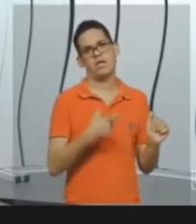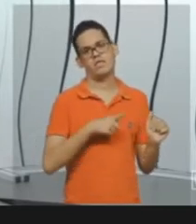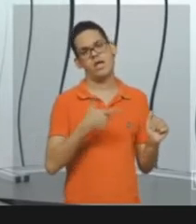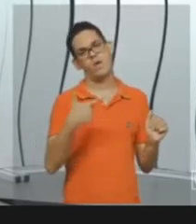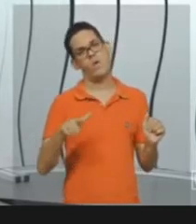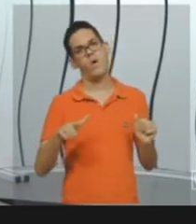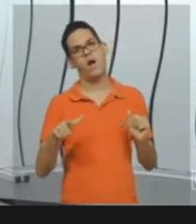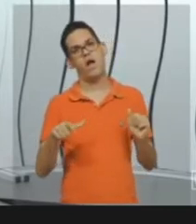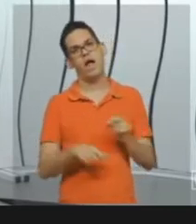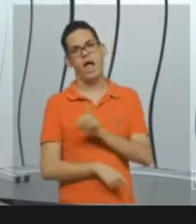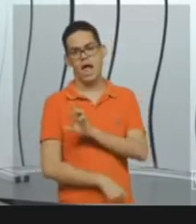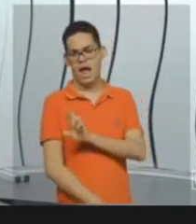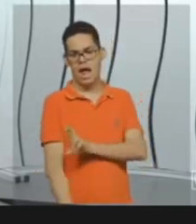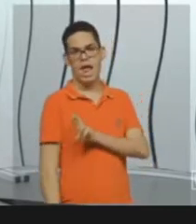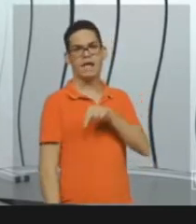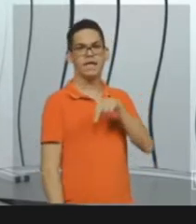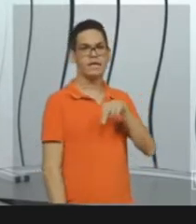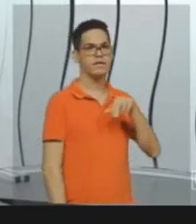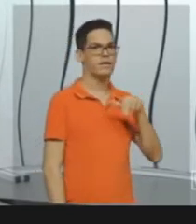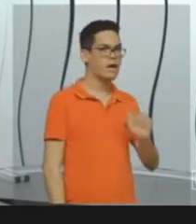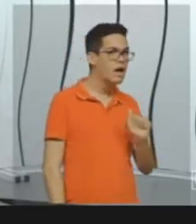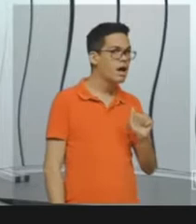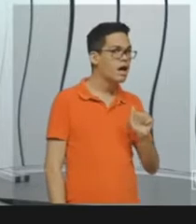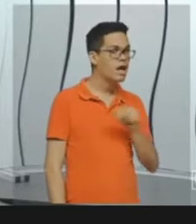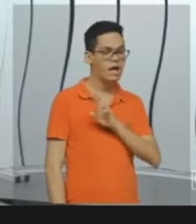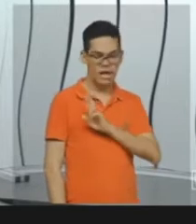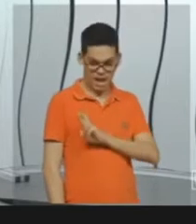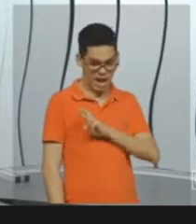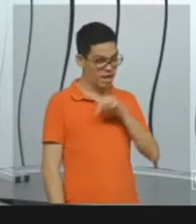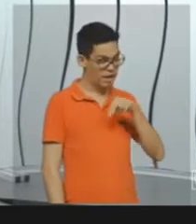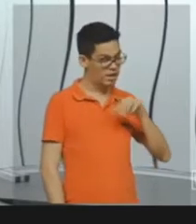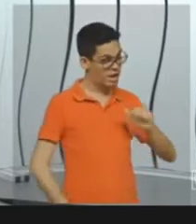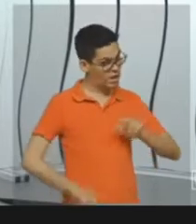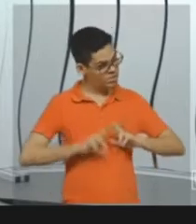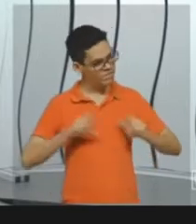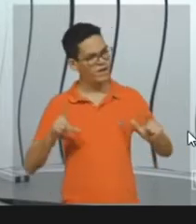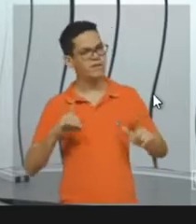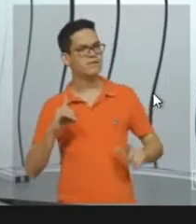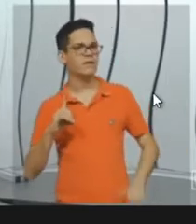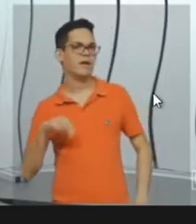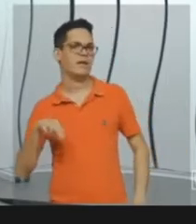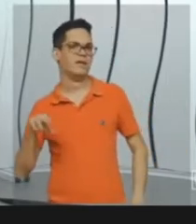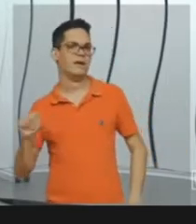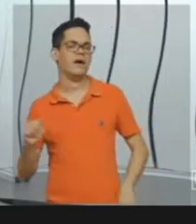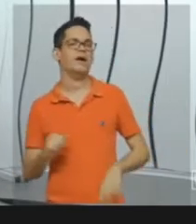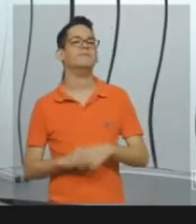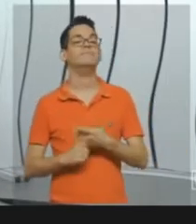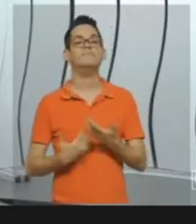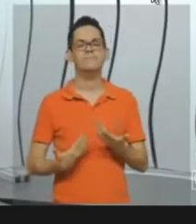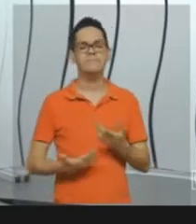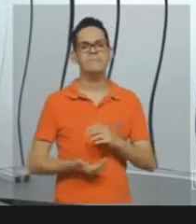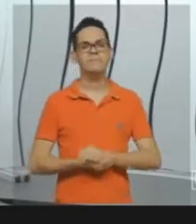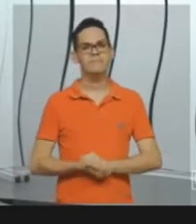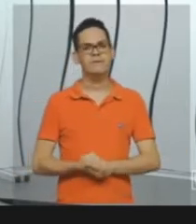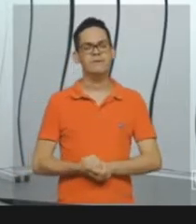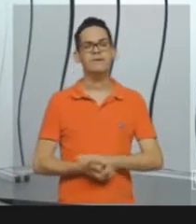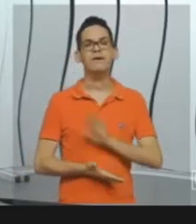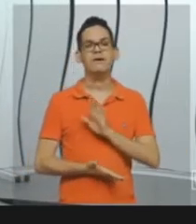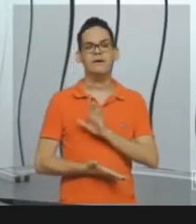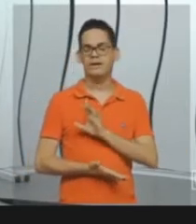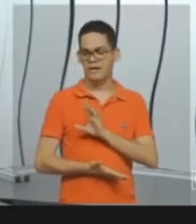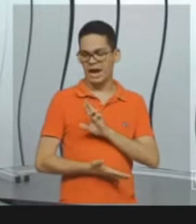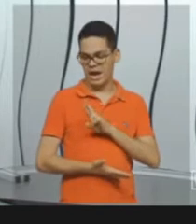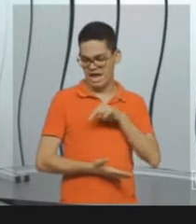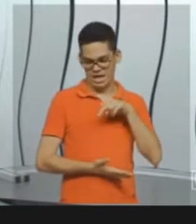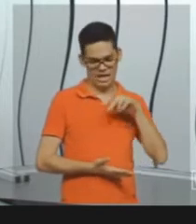molécula também que chama RNA, não DNA, RNA, que vai ter adenina, guanina e citosina, mas o RNA não